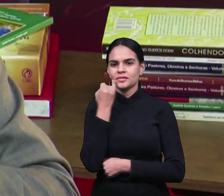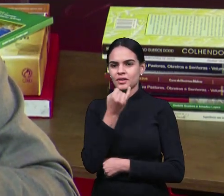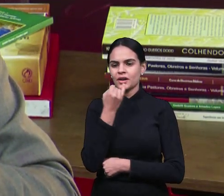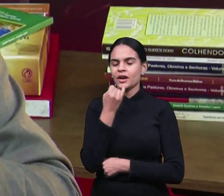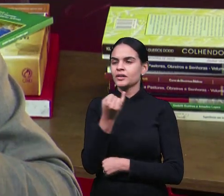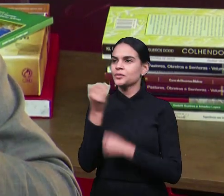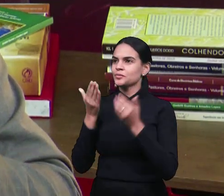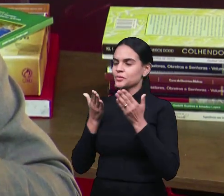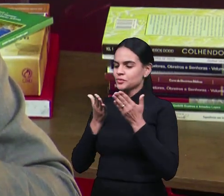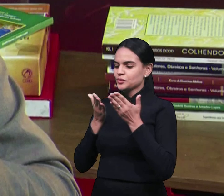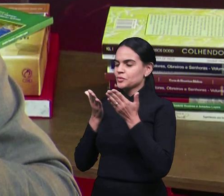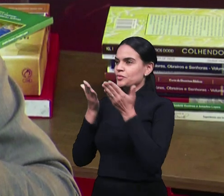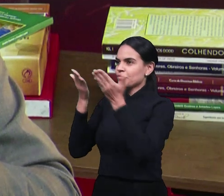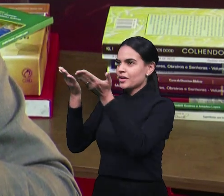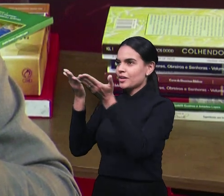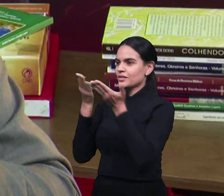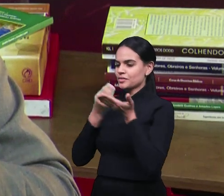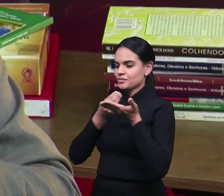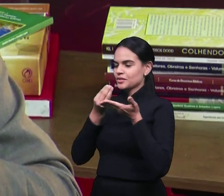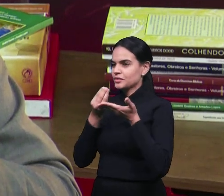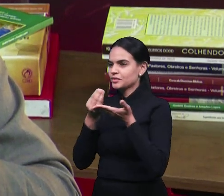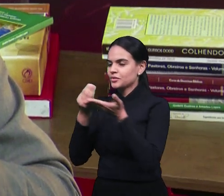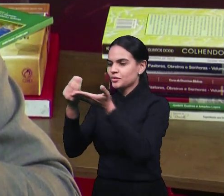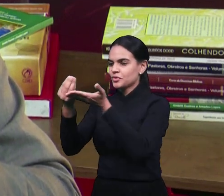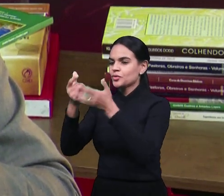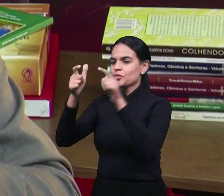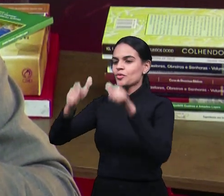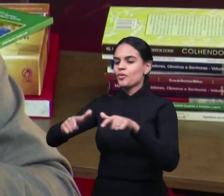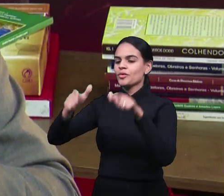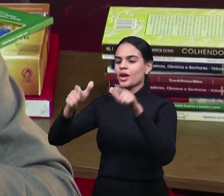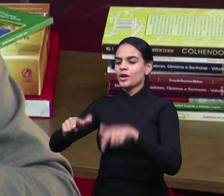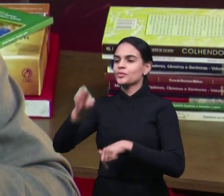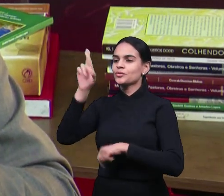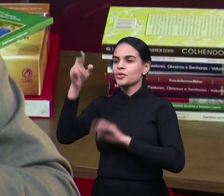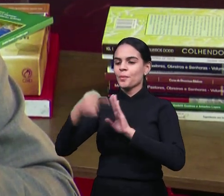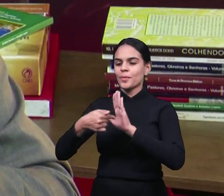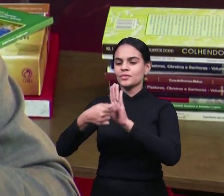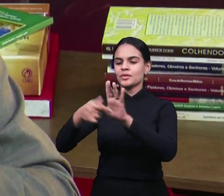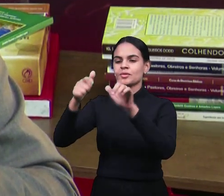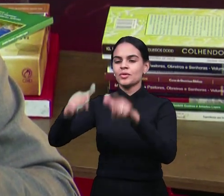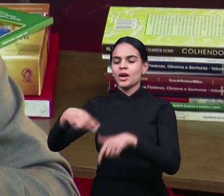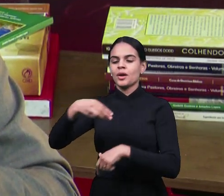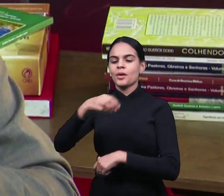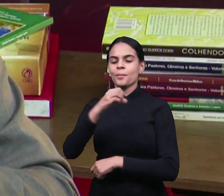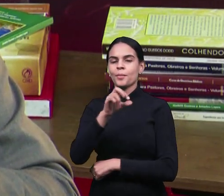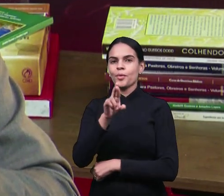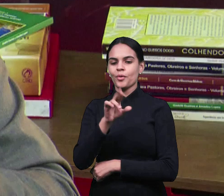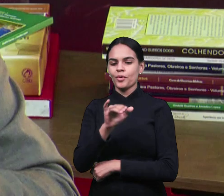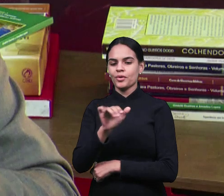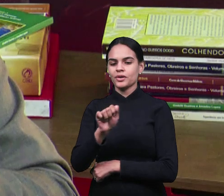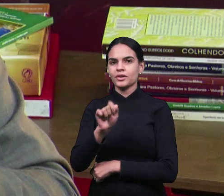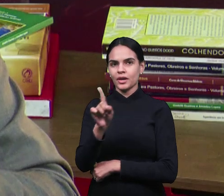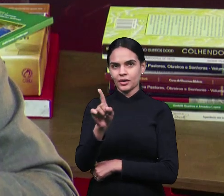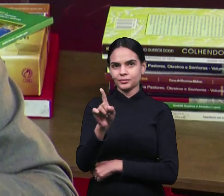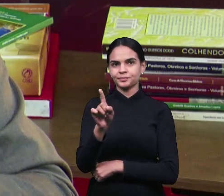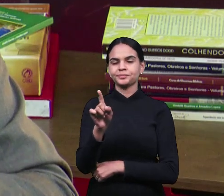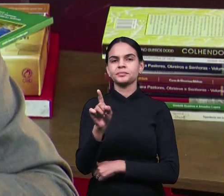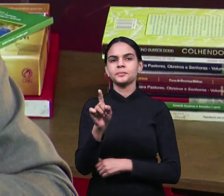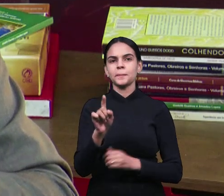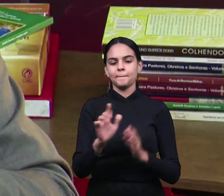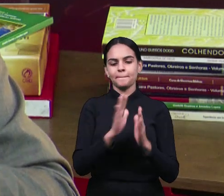sacrifica-o a mim no lugar que eu te mostrarei, né? Ali em Moriá. Mais importante que nós vamos ver aqui na